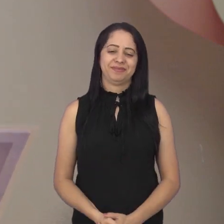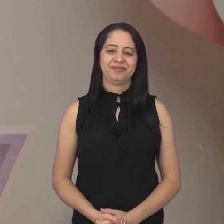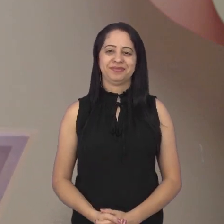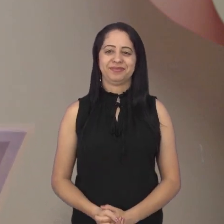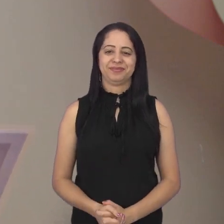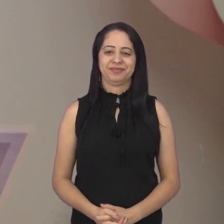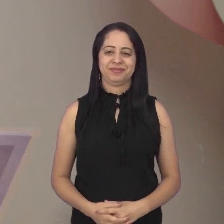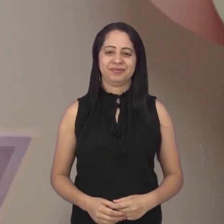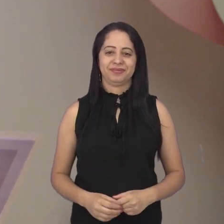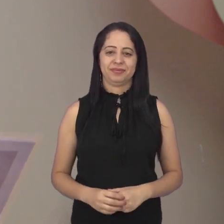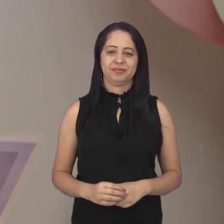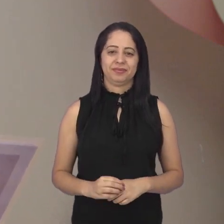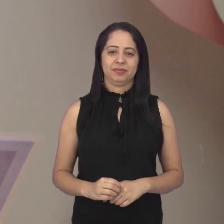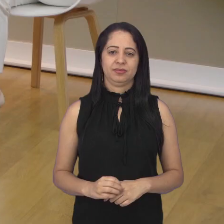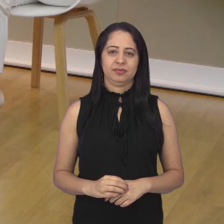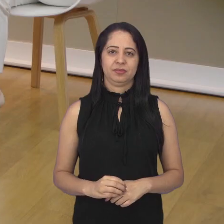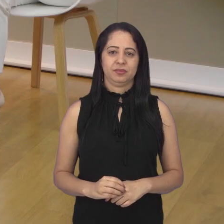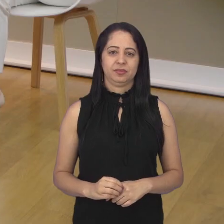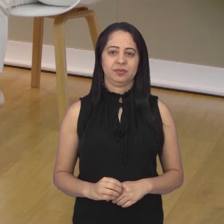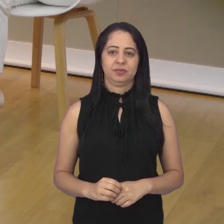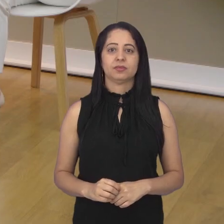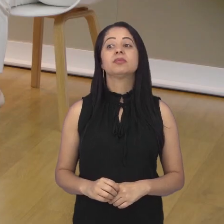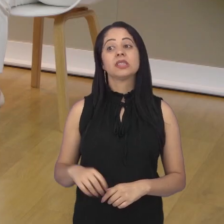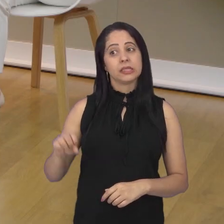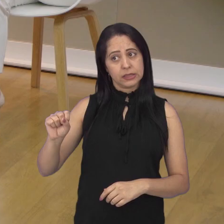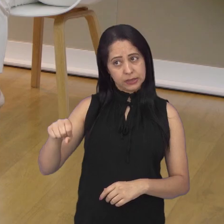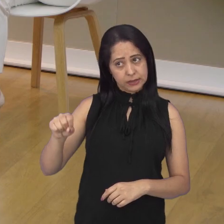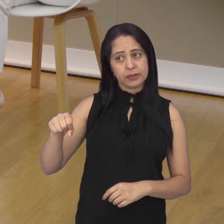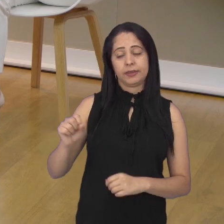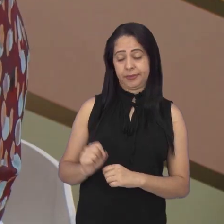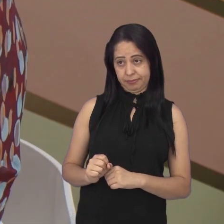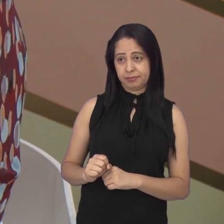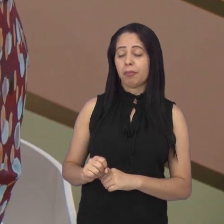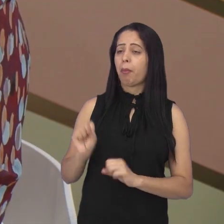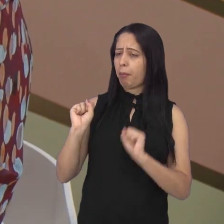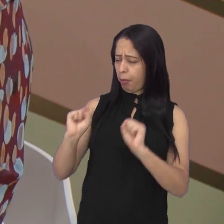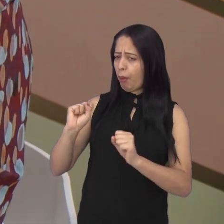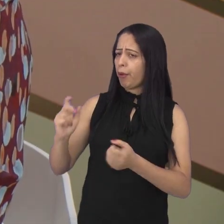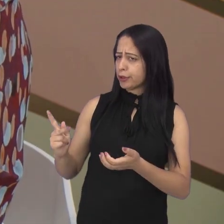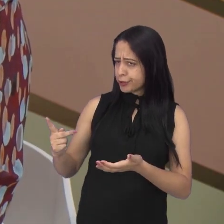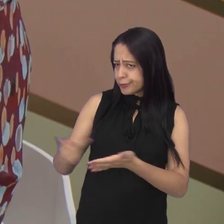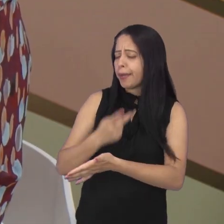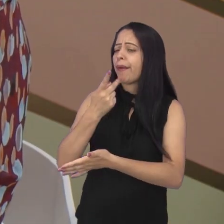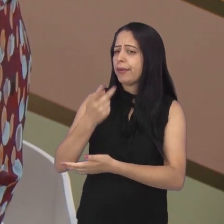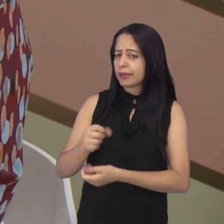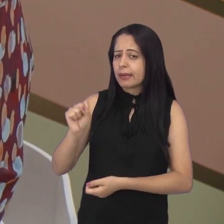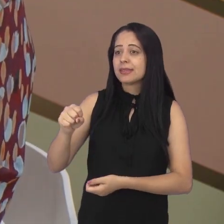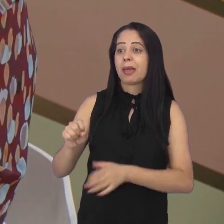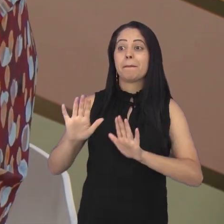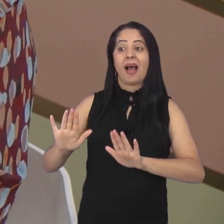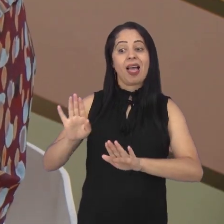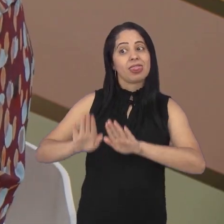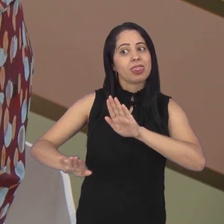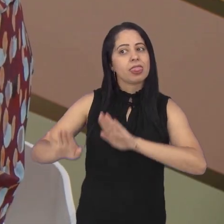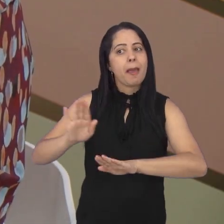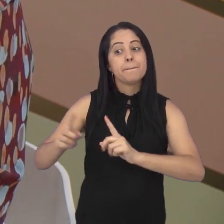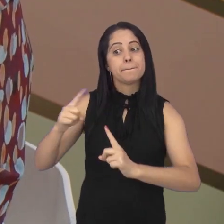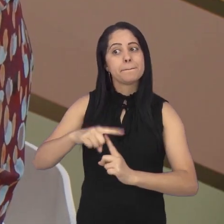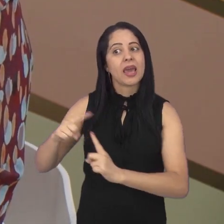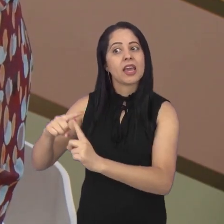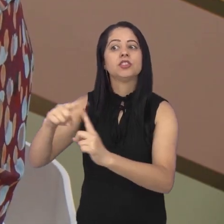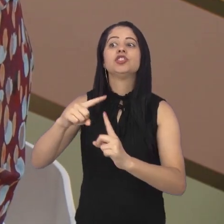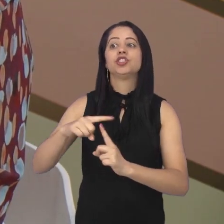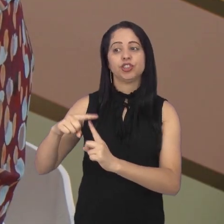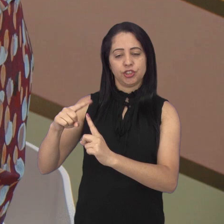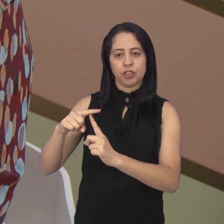meu bebezinho está com alguma alergia? A primeira manifestação mais comum é a alergia alimentar. Então, a alergia à proteína do leite. É